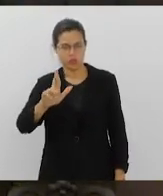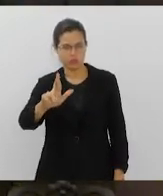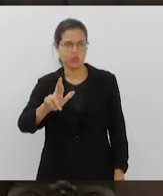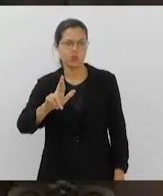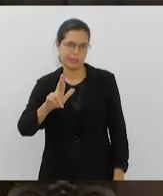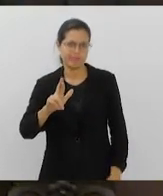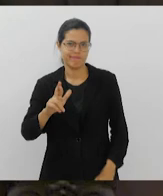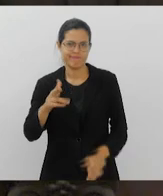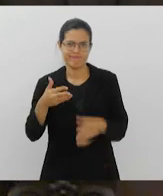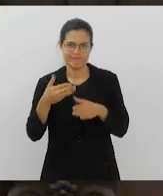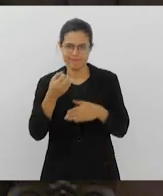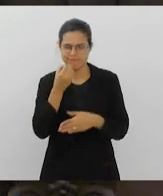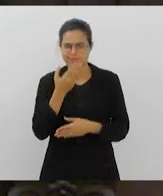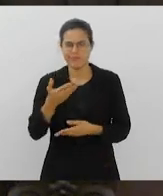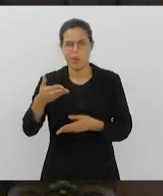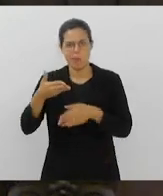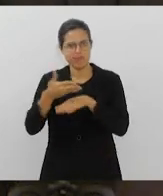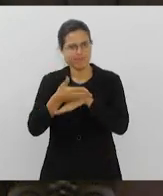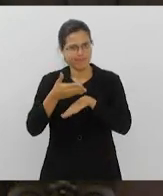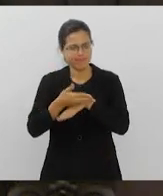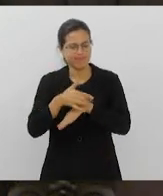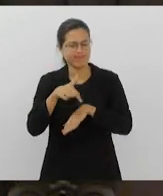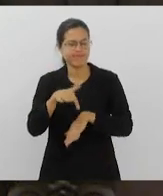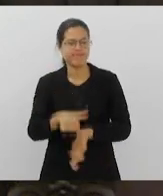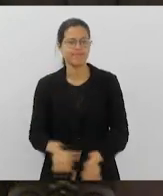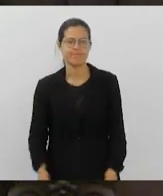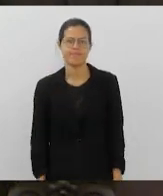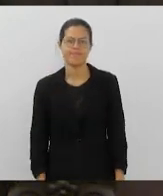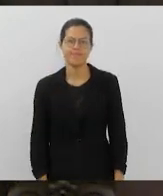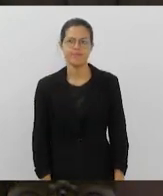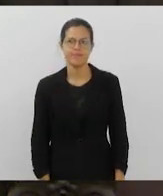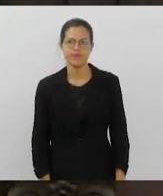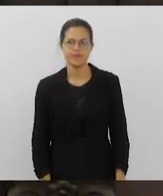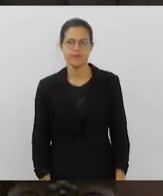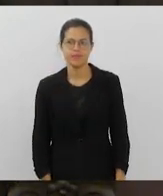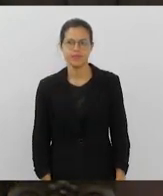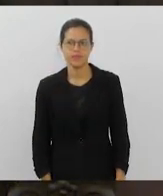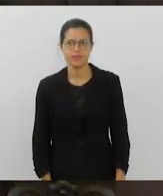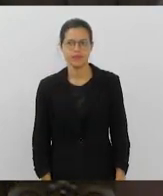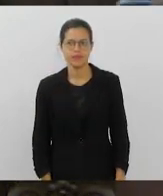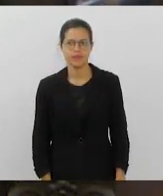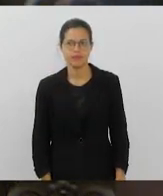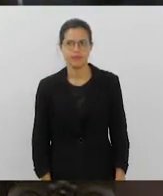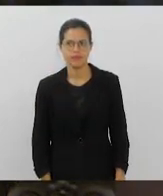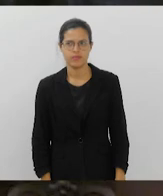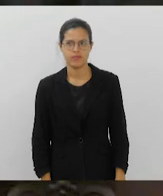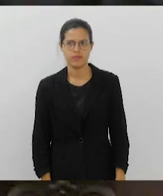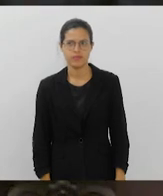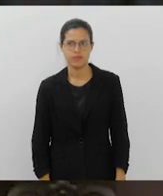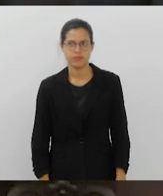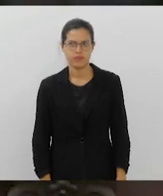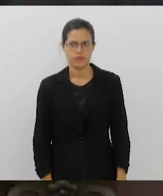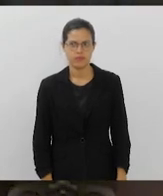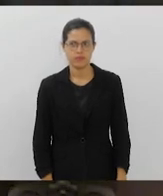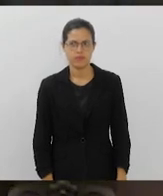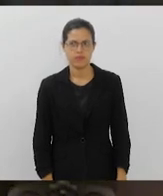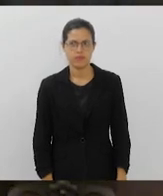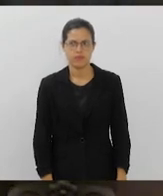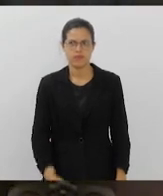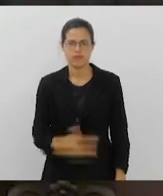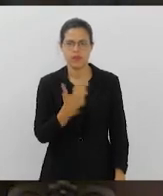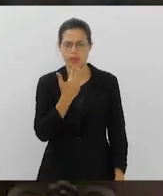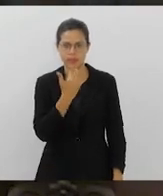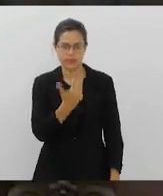aqui. E de forma, como não poderia ser diferente, pedir que